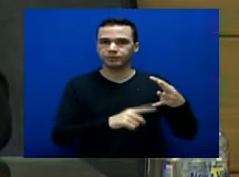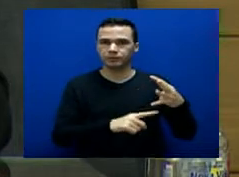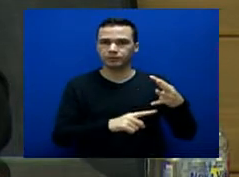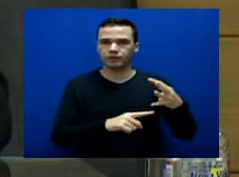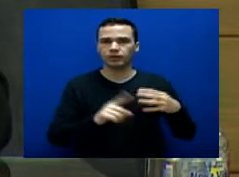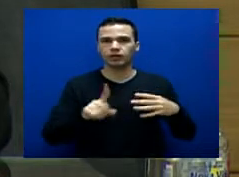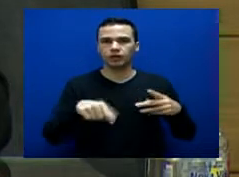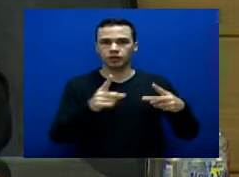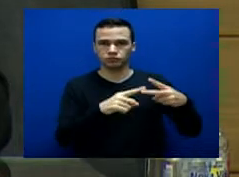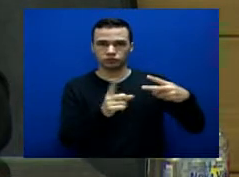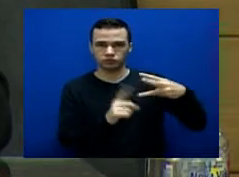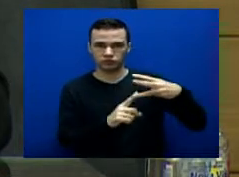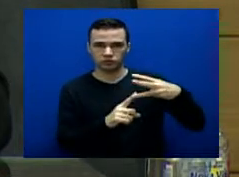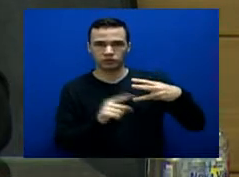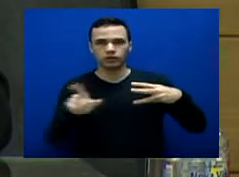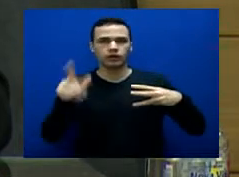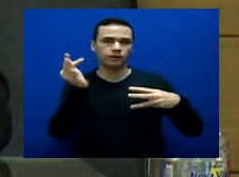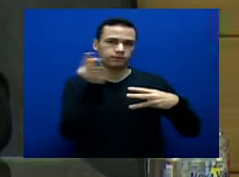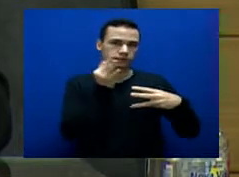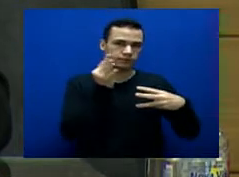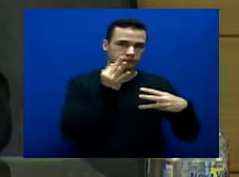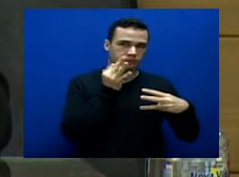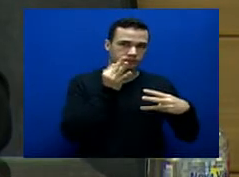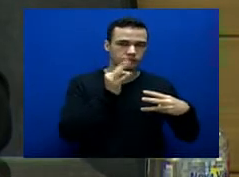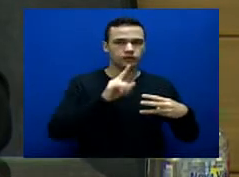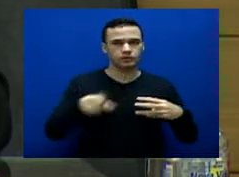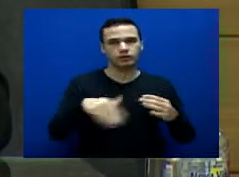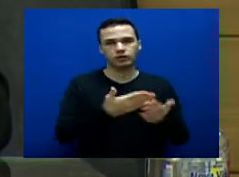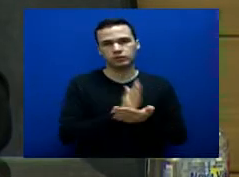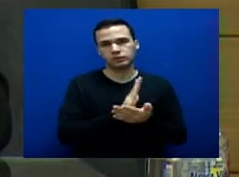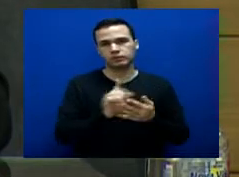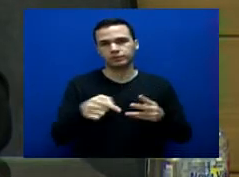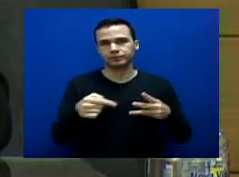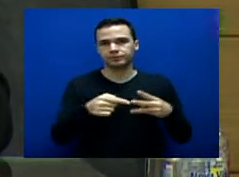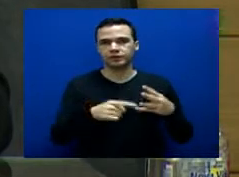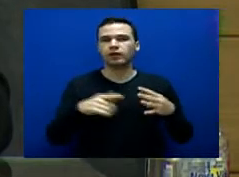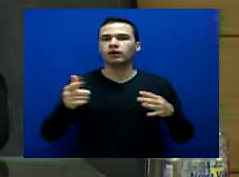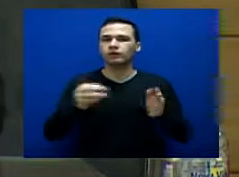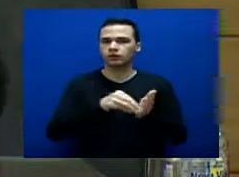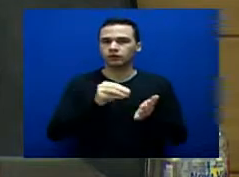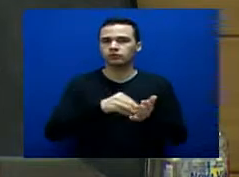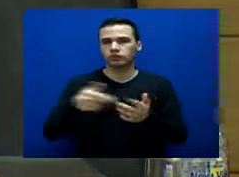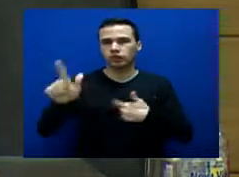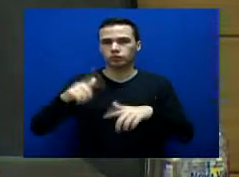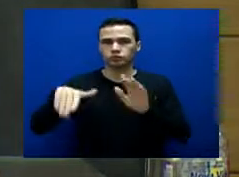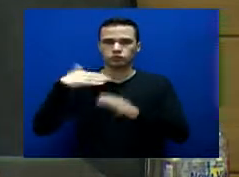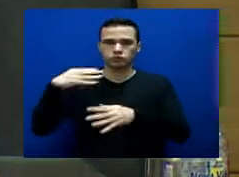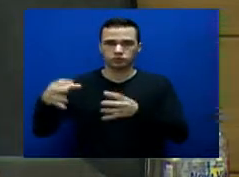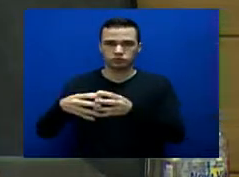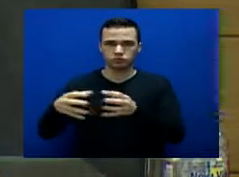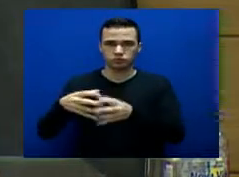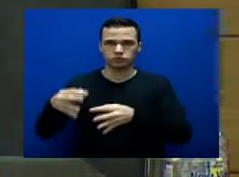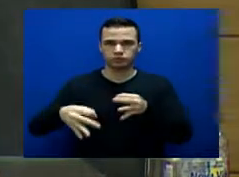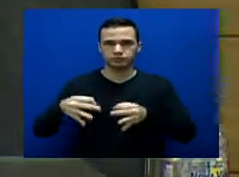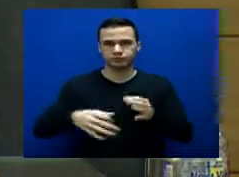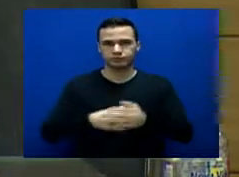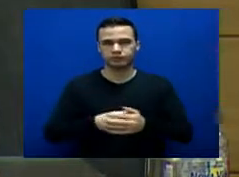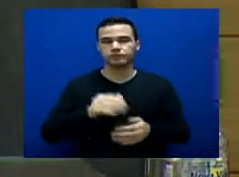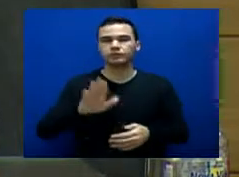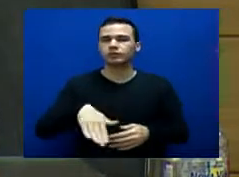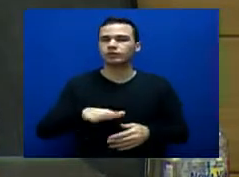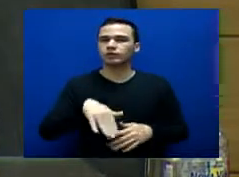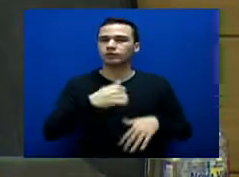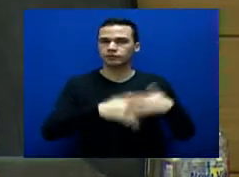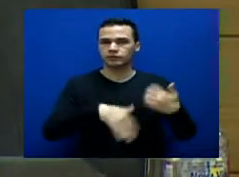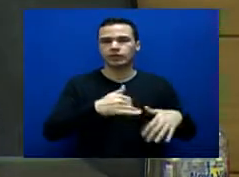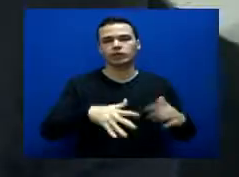a 2 e 3 do DINE, que é pela aprovação, o parecer. Faltam as demais comissões, emenda 1. Senhor presidente,